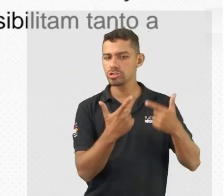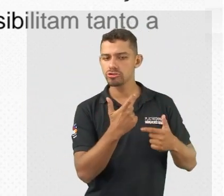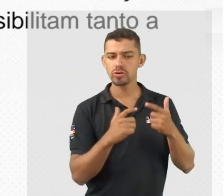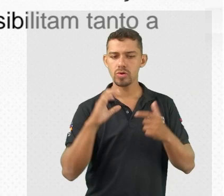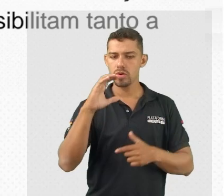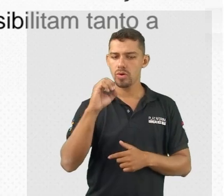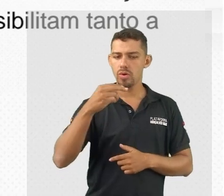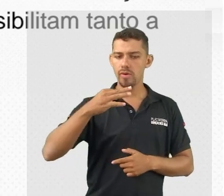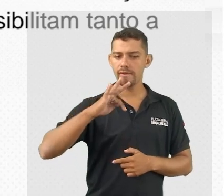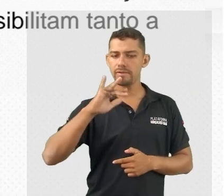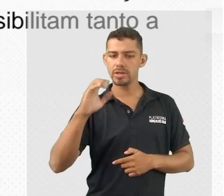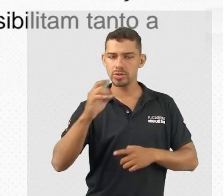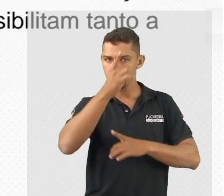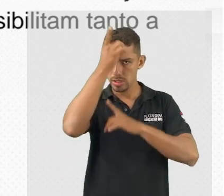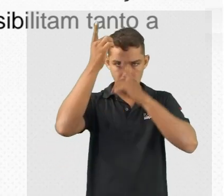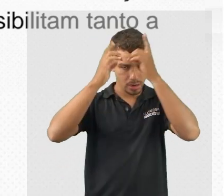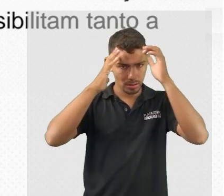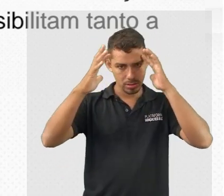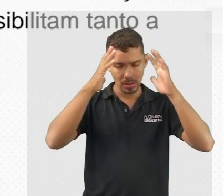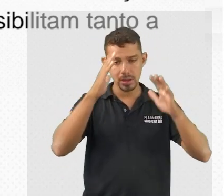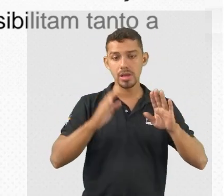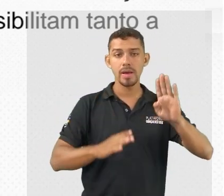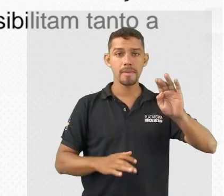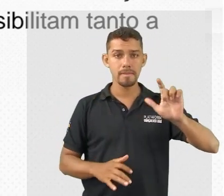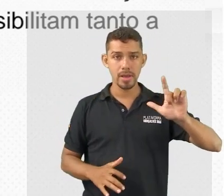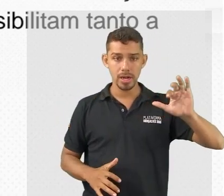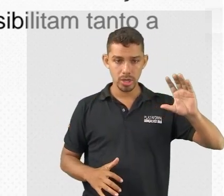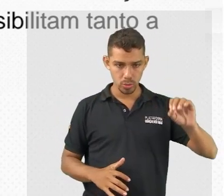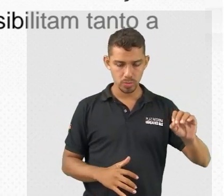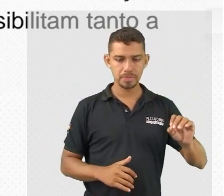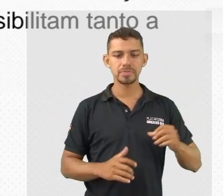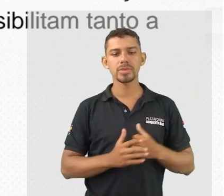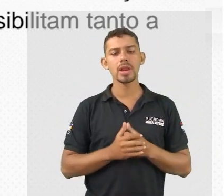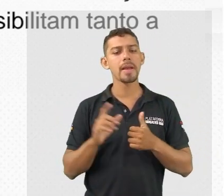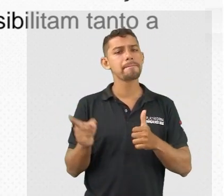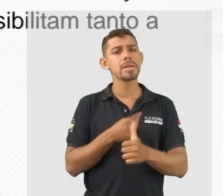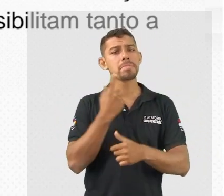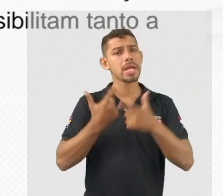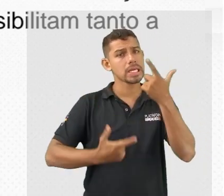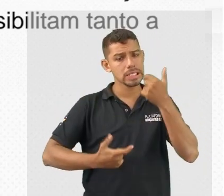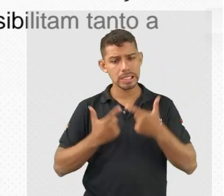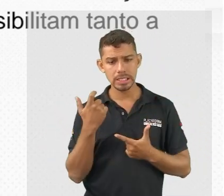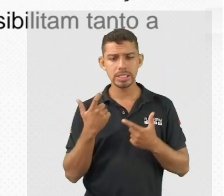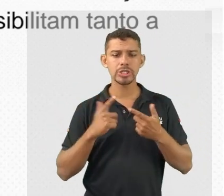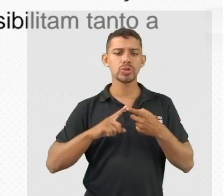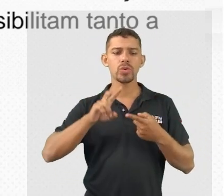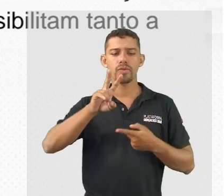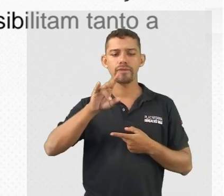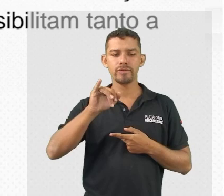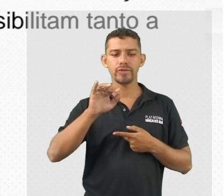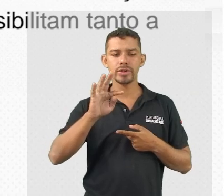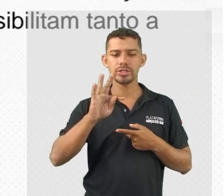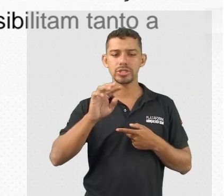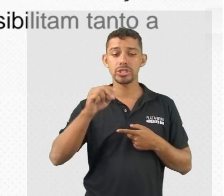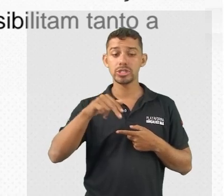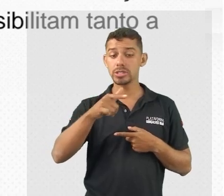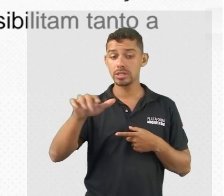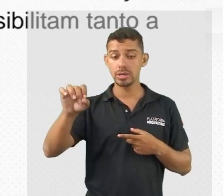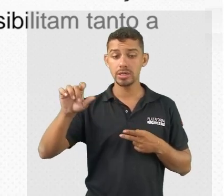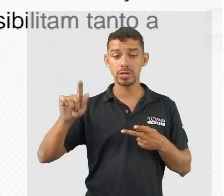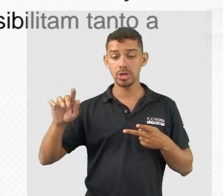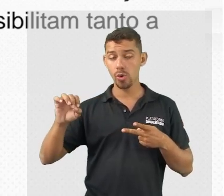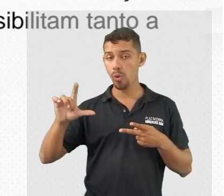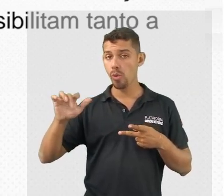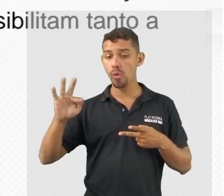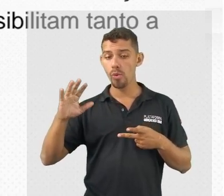conflito ideológico, mas também um conflito bélico. E aí essas primeiras guerras, a Guerra do Vietnã e a Guerra do Golfo, foram as primeiras